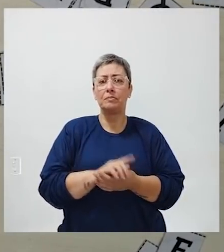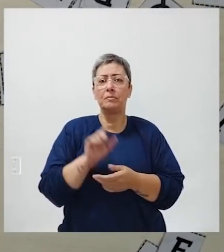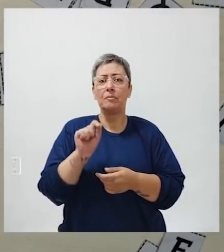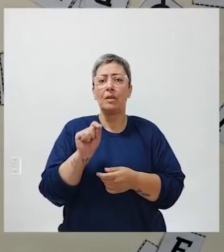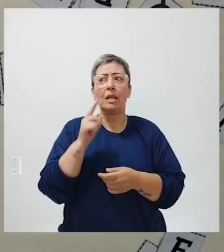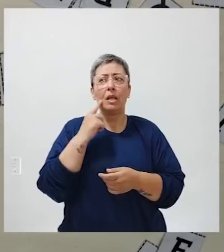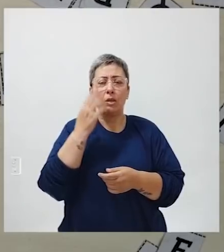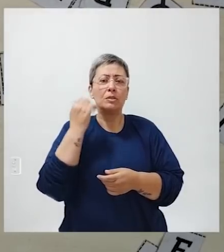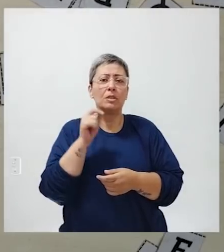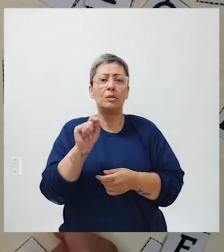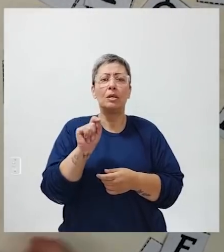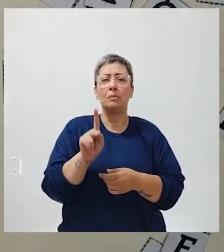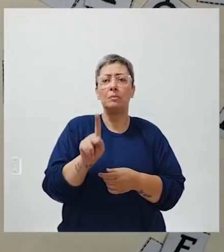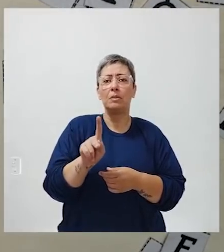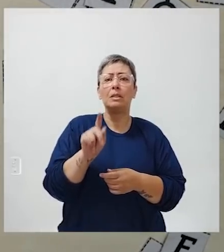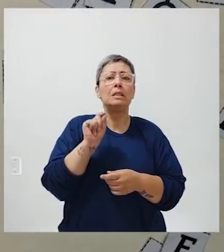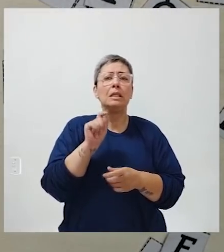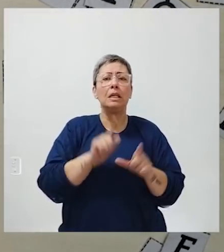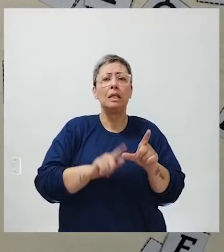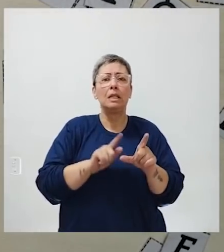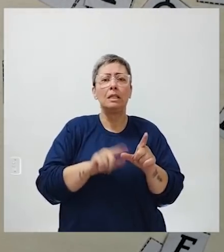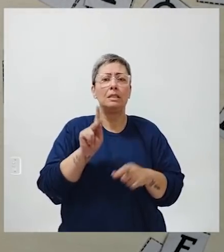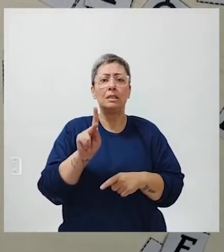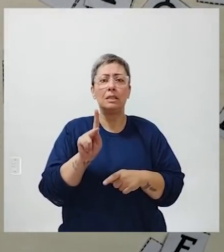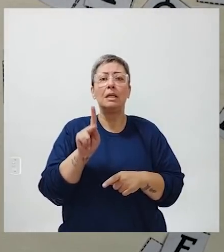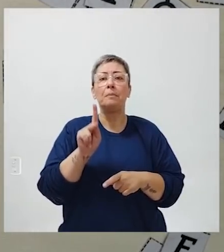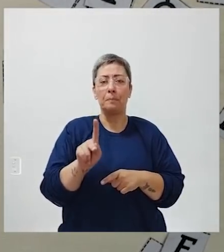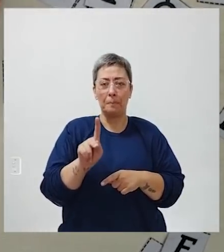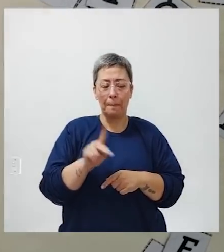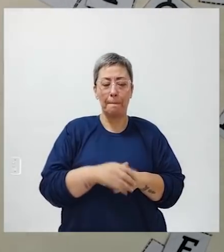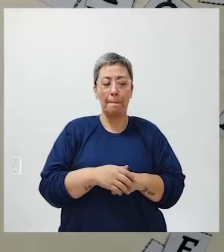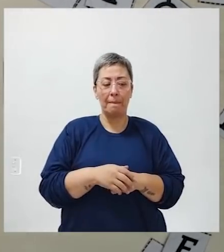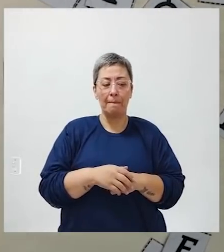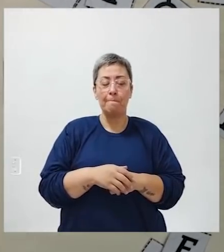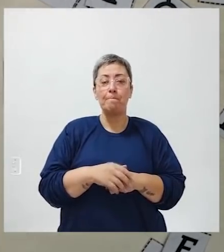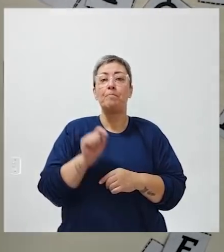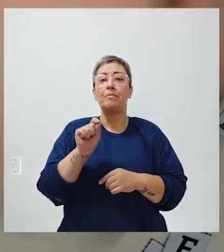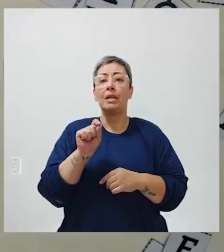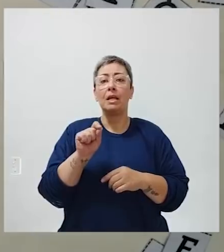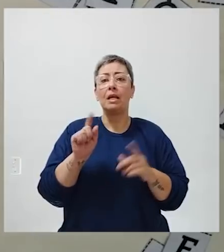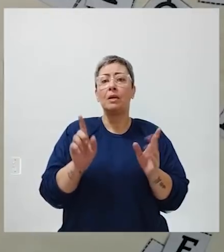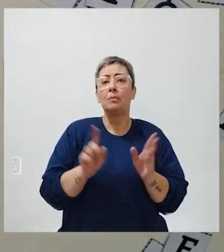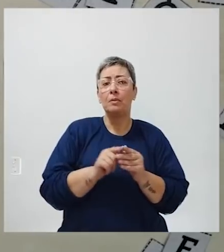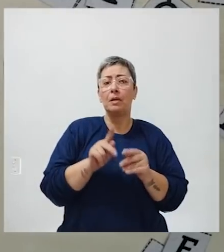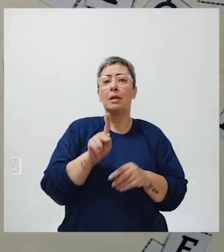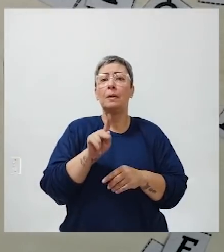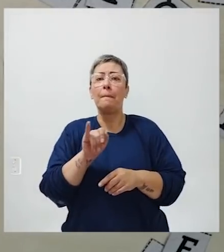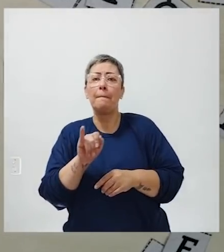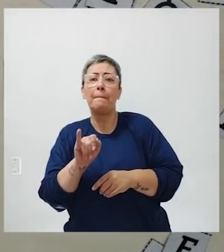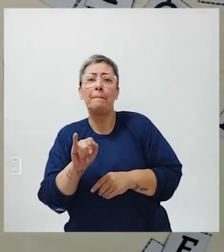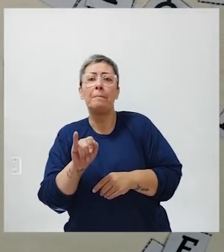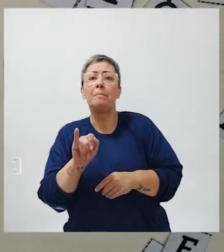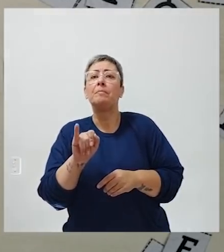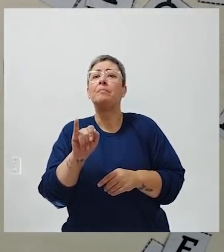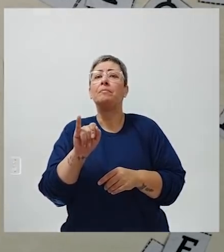Quem? Quem? Que letra é essa? P. P. E para formar pi?